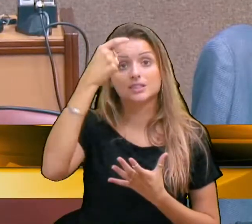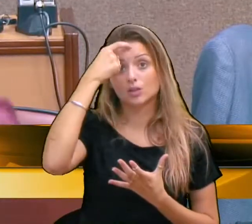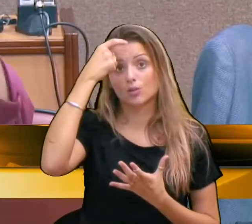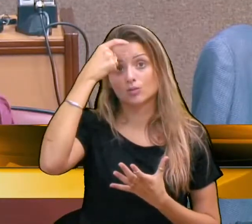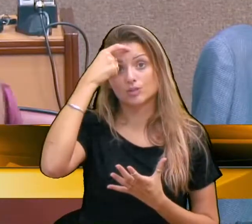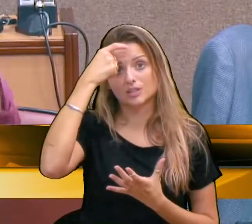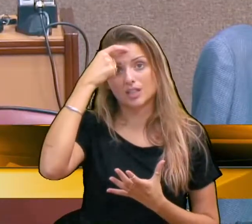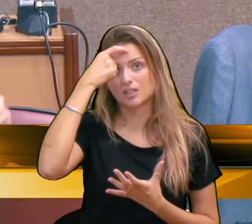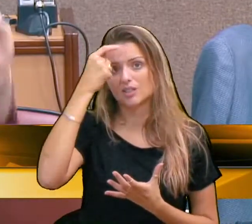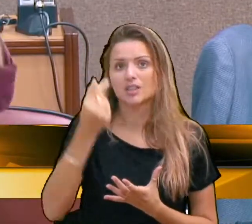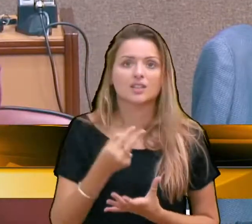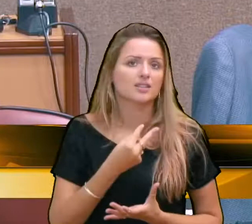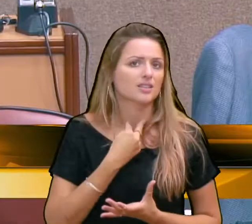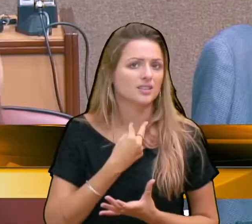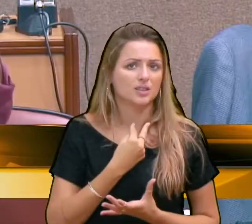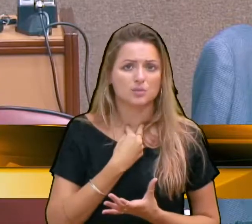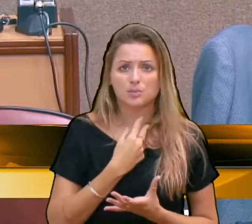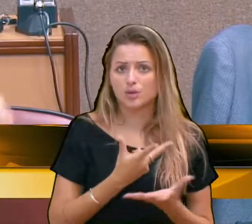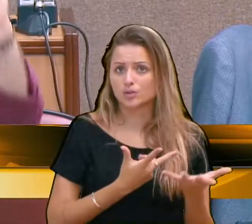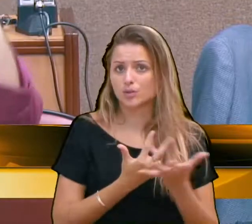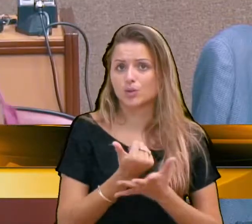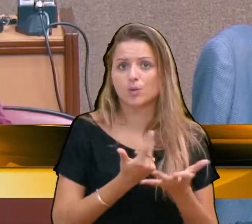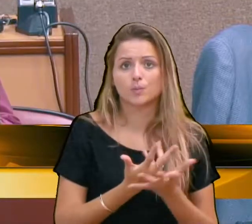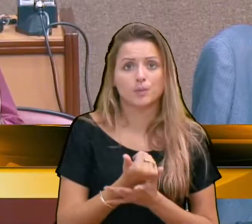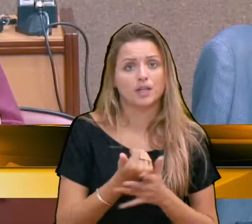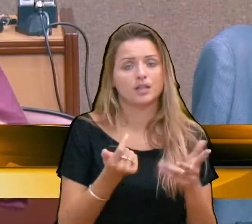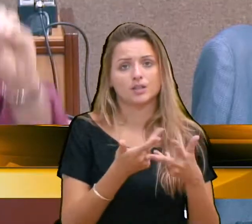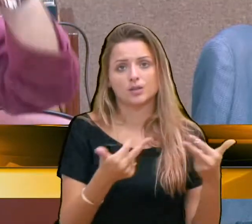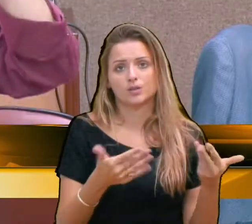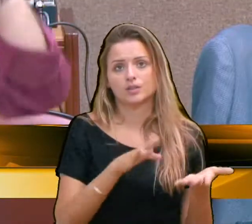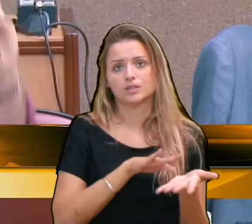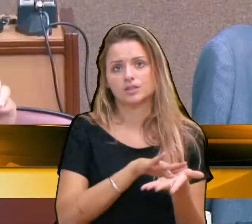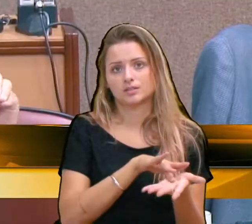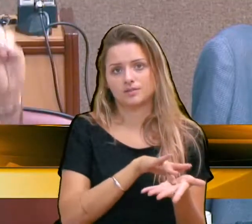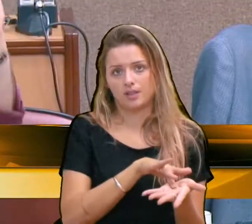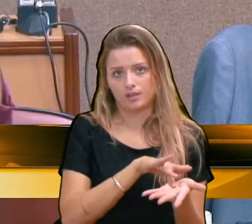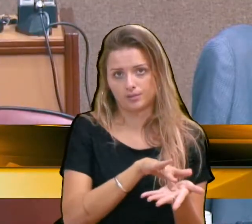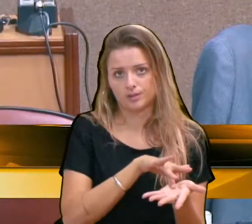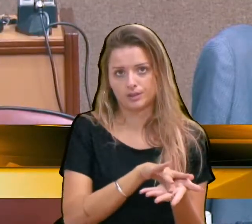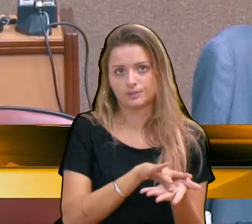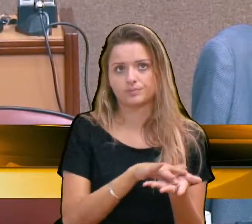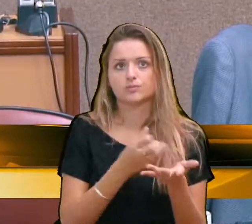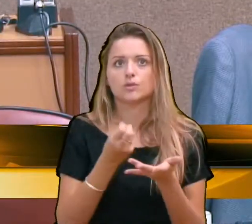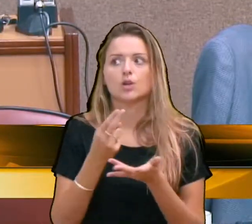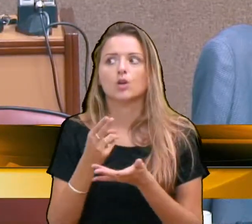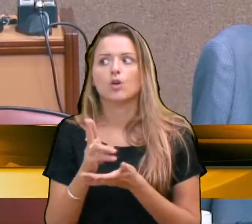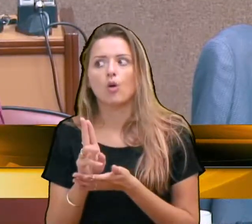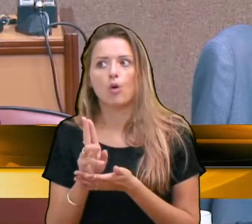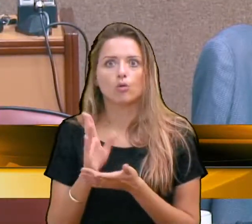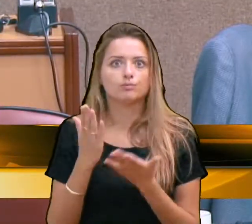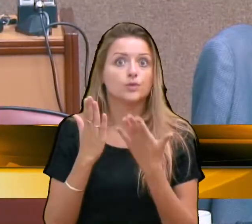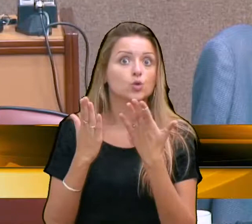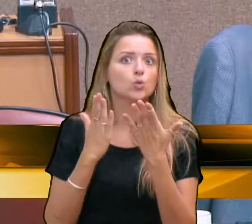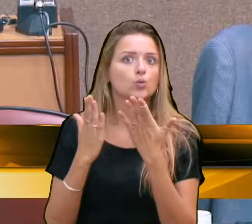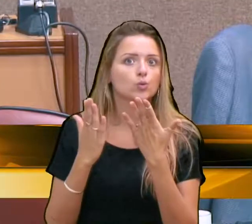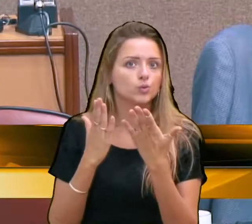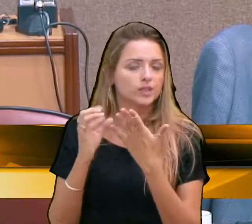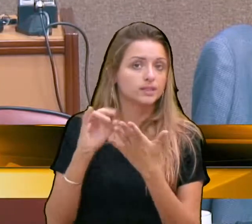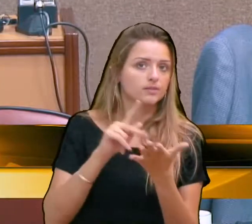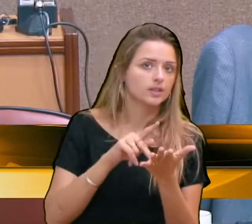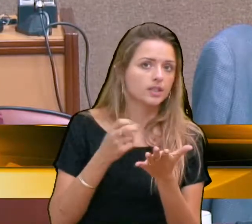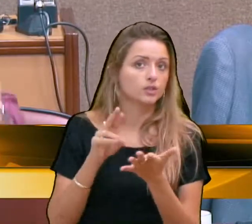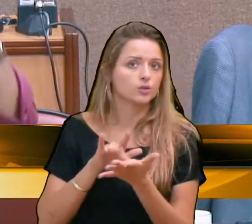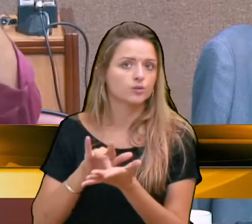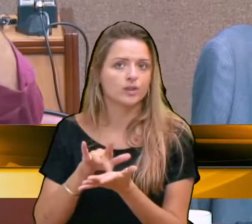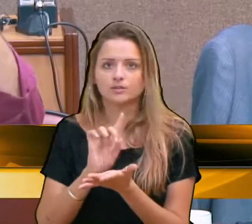consciente que não deve colaborar comprando produtos de procedência duvidosa, né? Nós precisamos fazer com